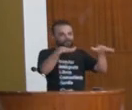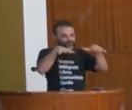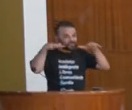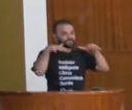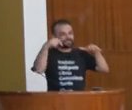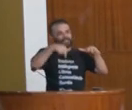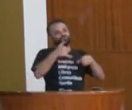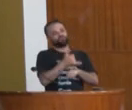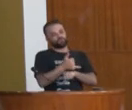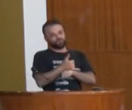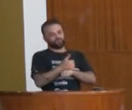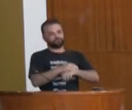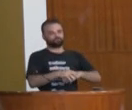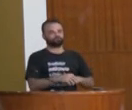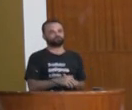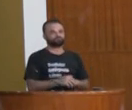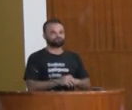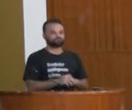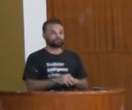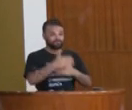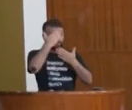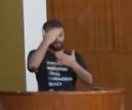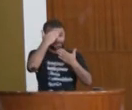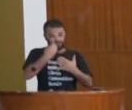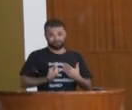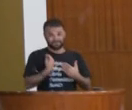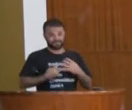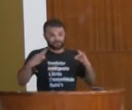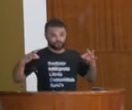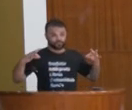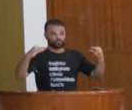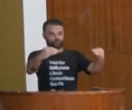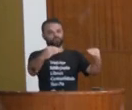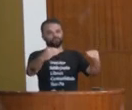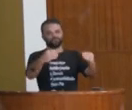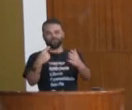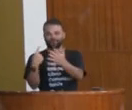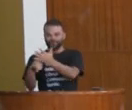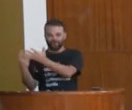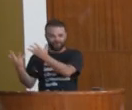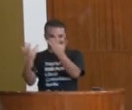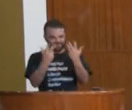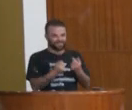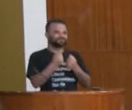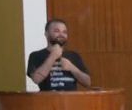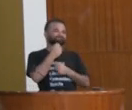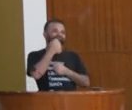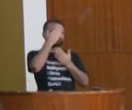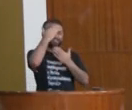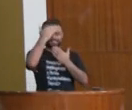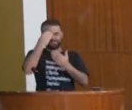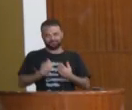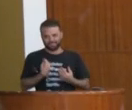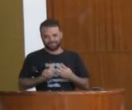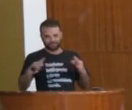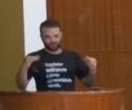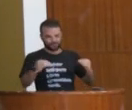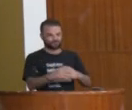na cidade de Volta Redonda. Agradeço a presença de todas e todos os convidados aqui presentes.